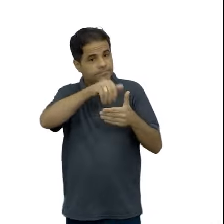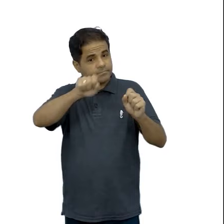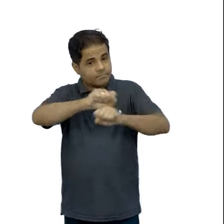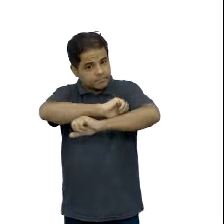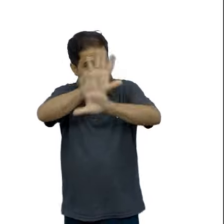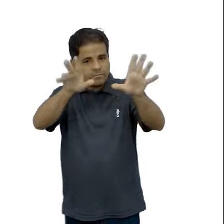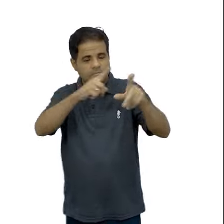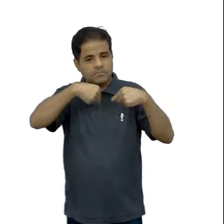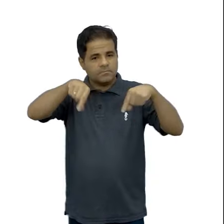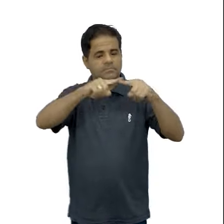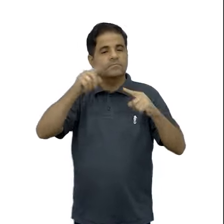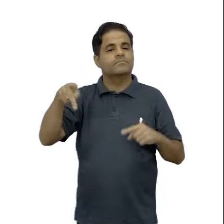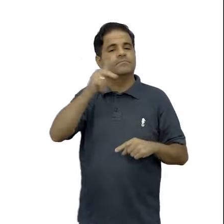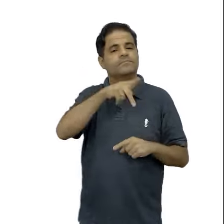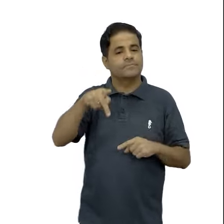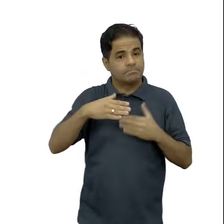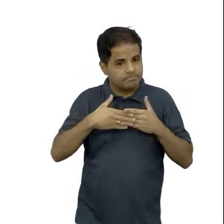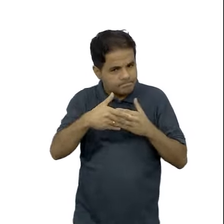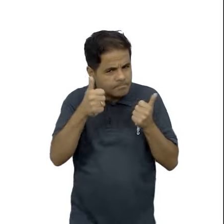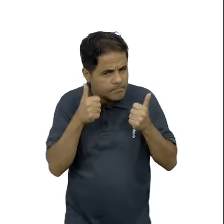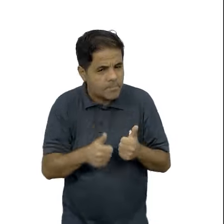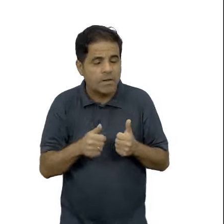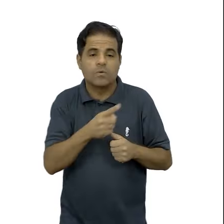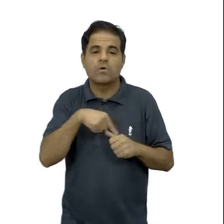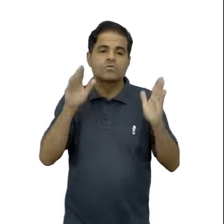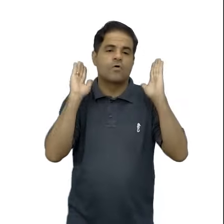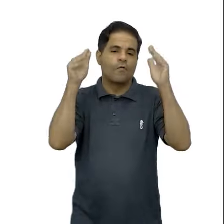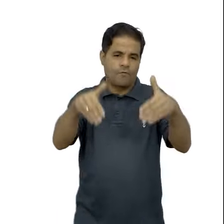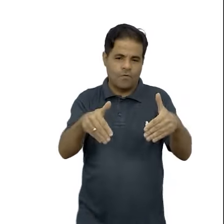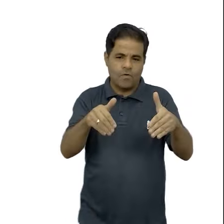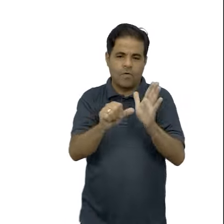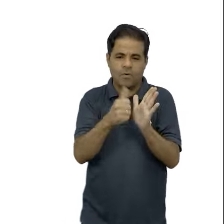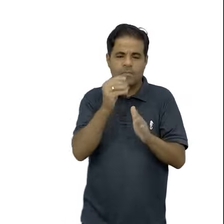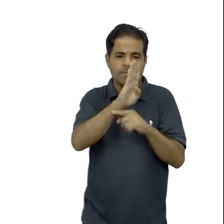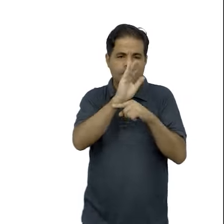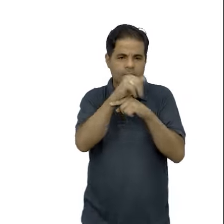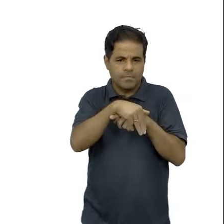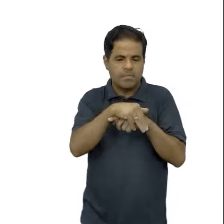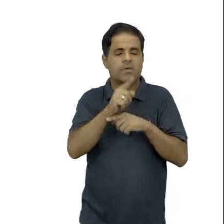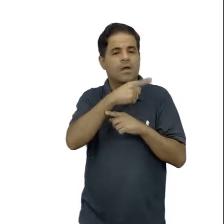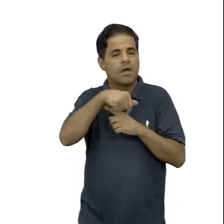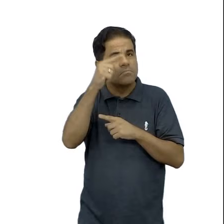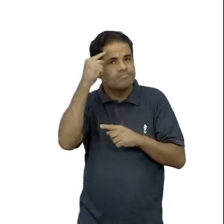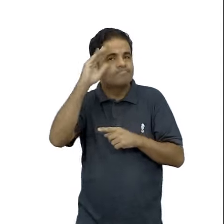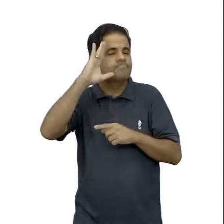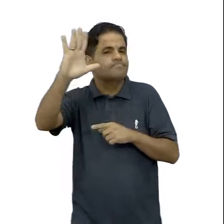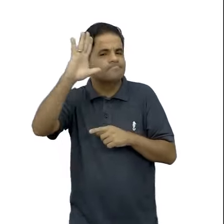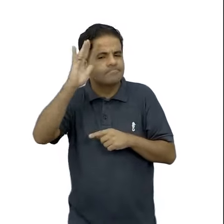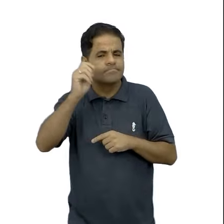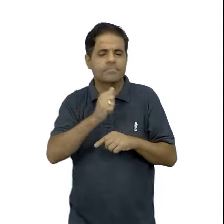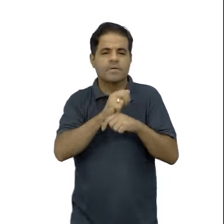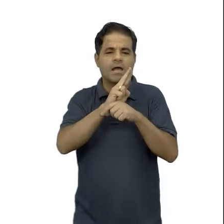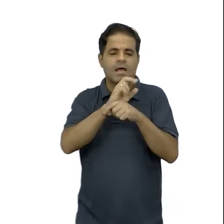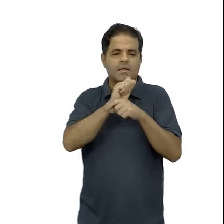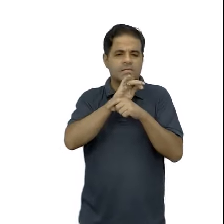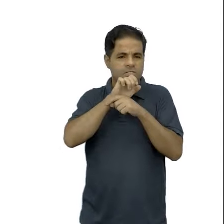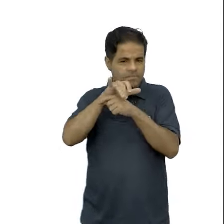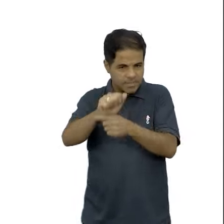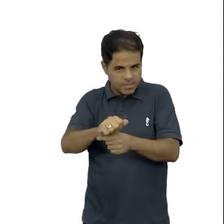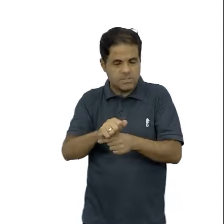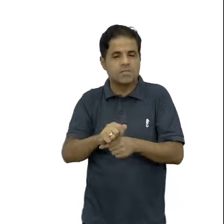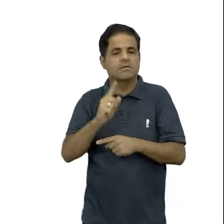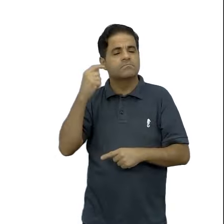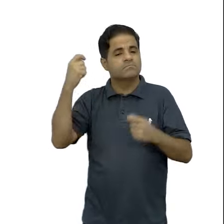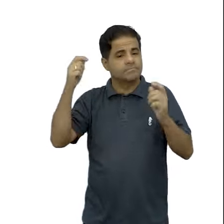claro para nós professores. O nosso foco, então, no primeiro bimestre será o pensamento aritmético, que